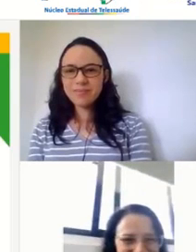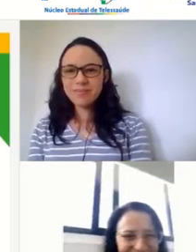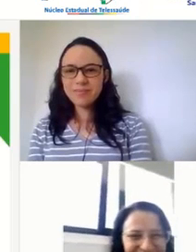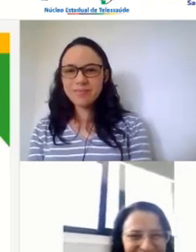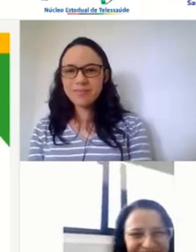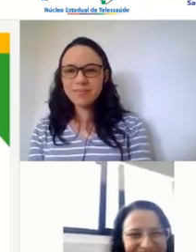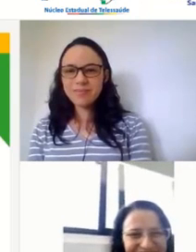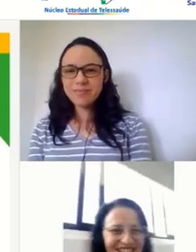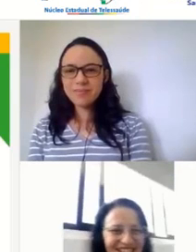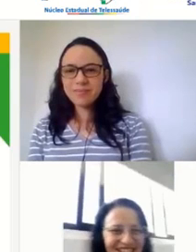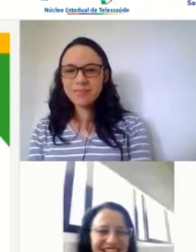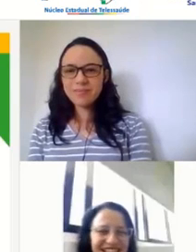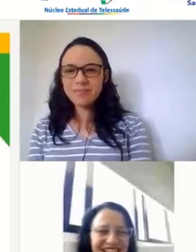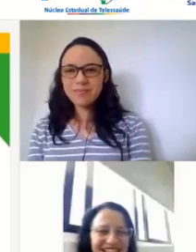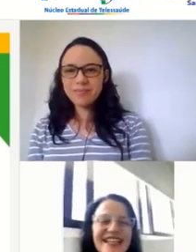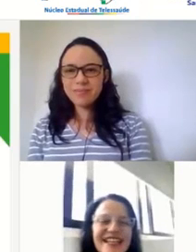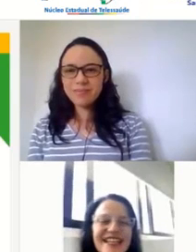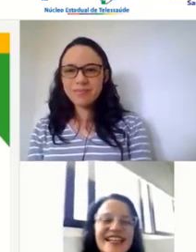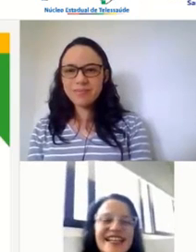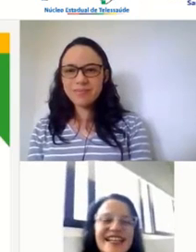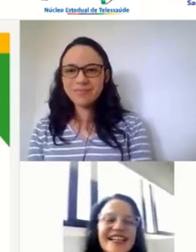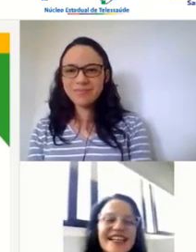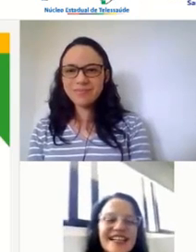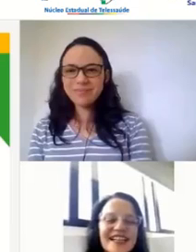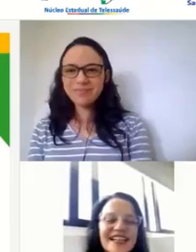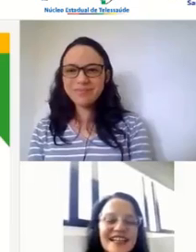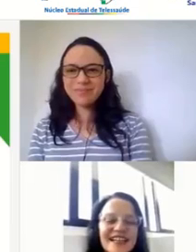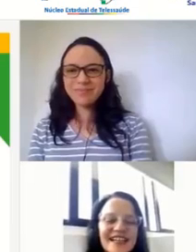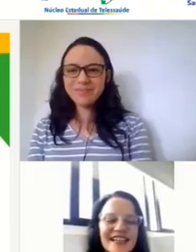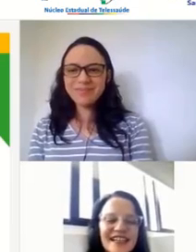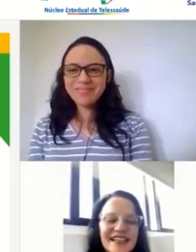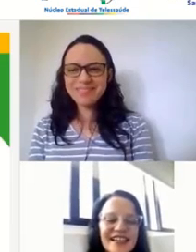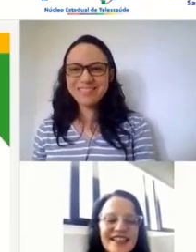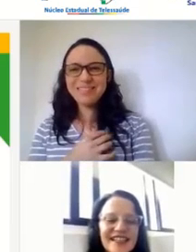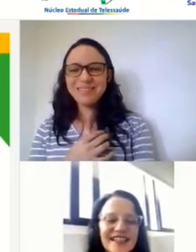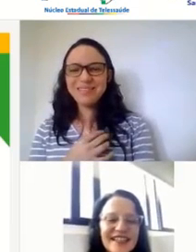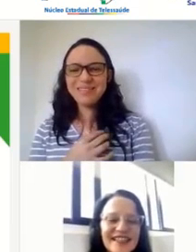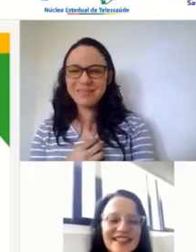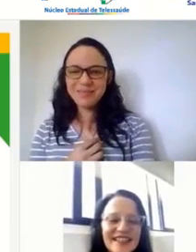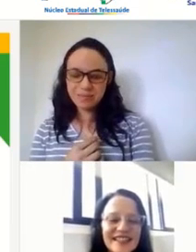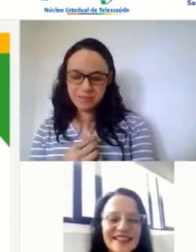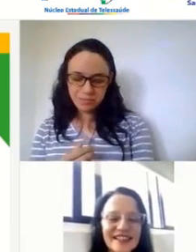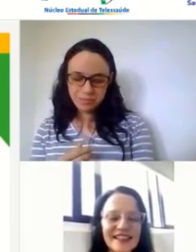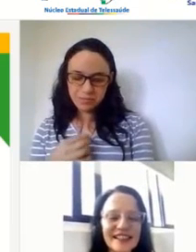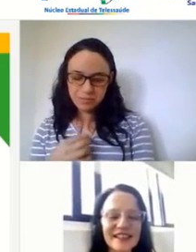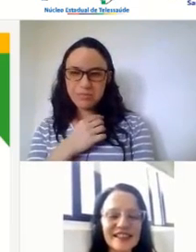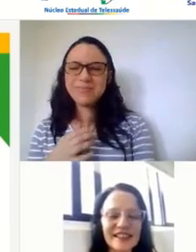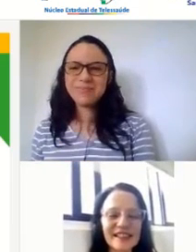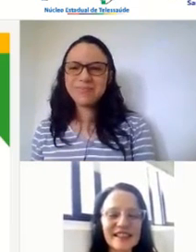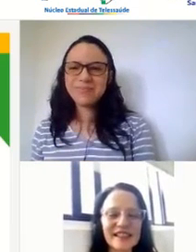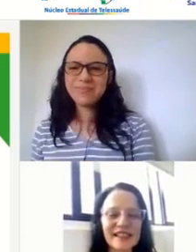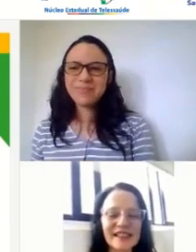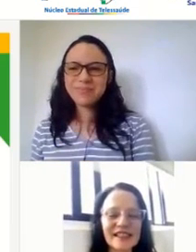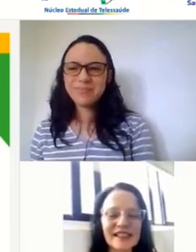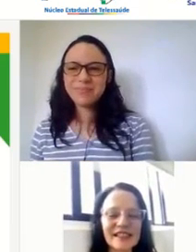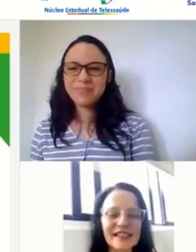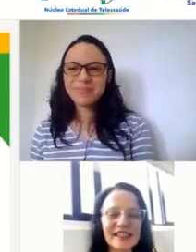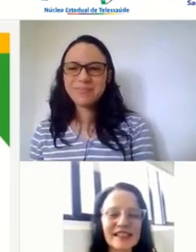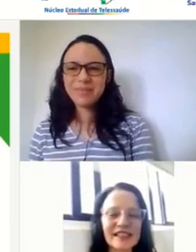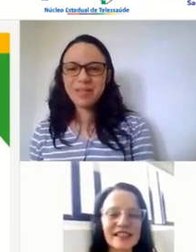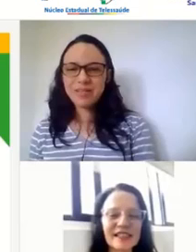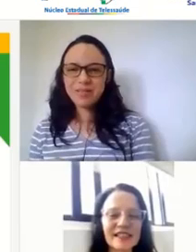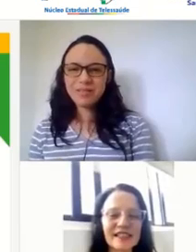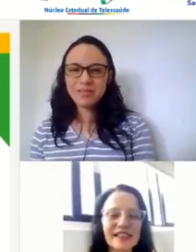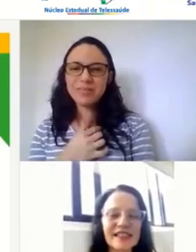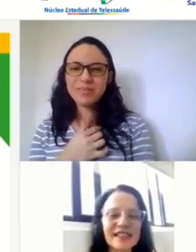o fim o canto da máscara cirúrgica fonte de assistiu e também na máscara artesanal esse